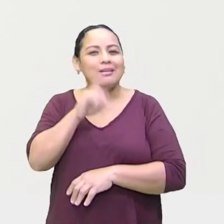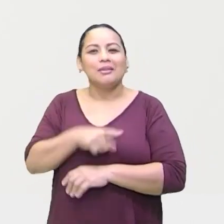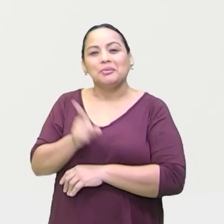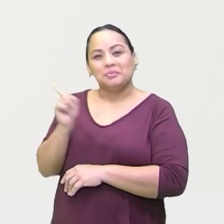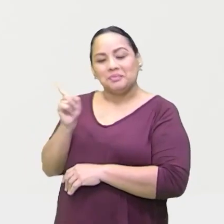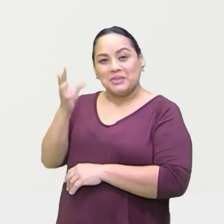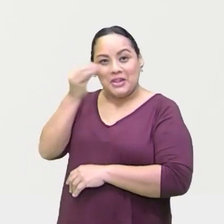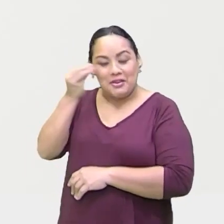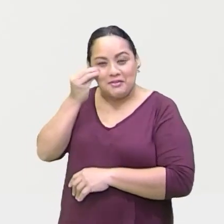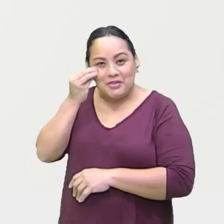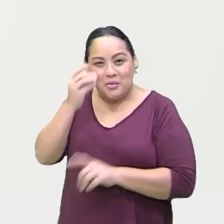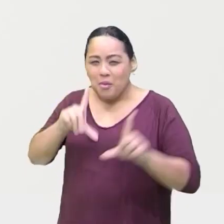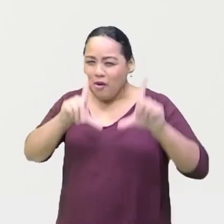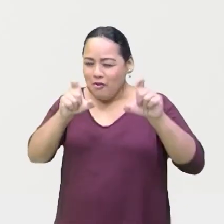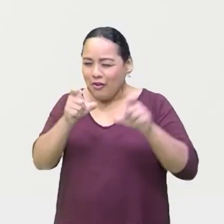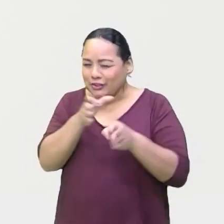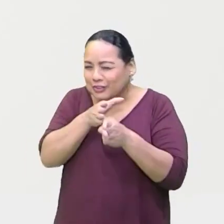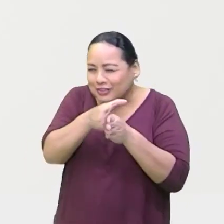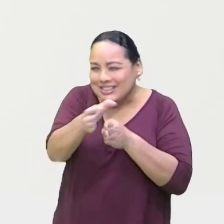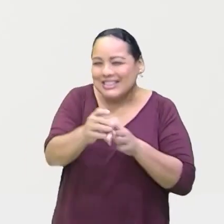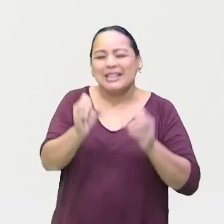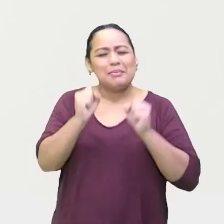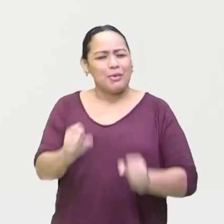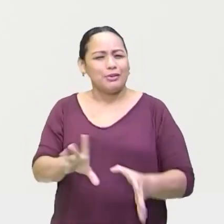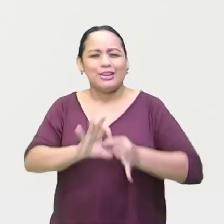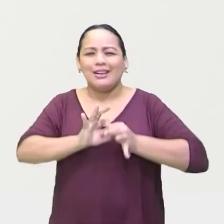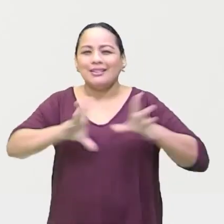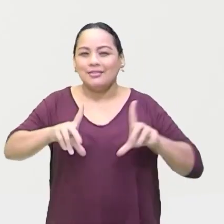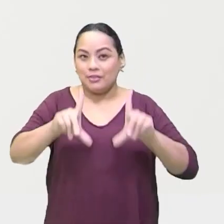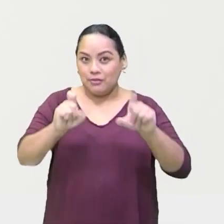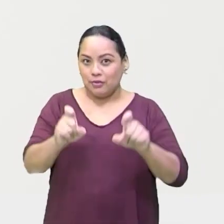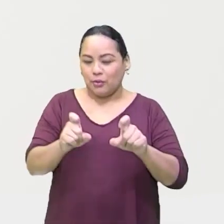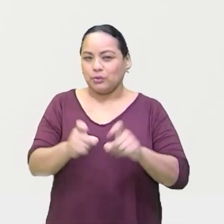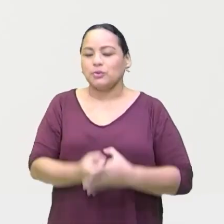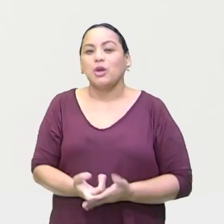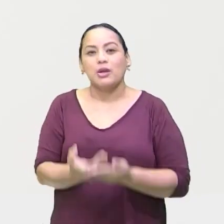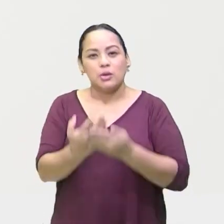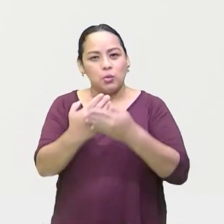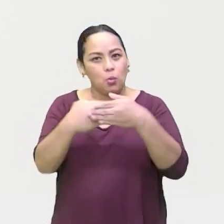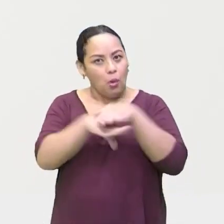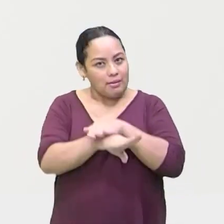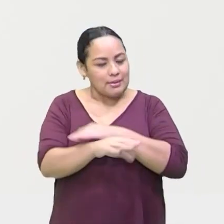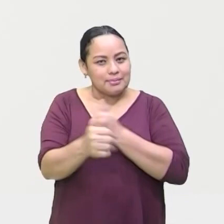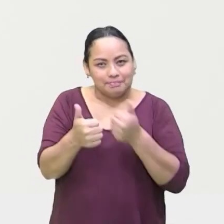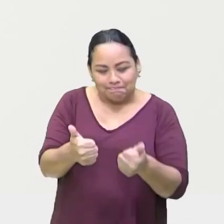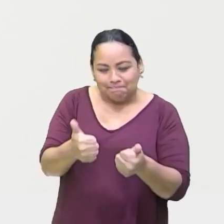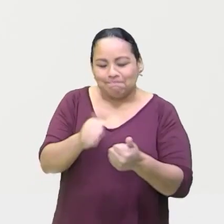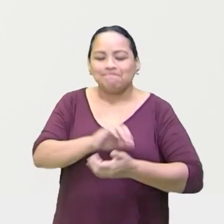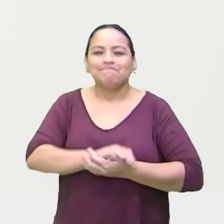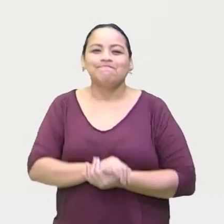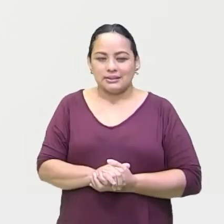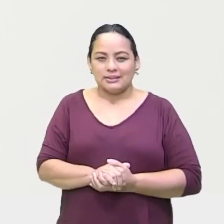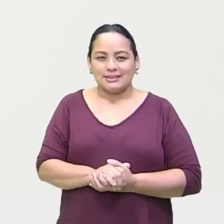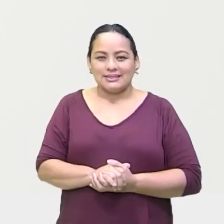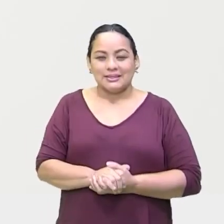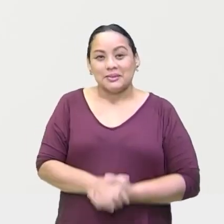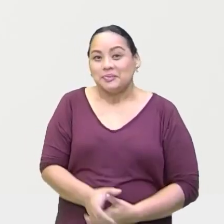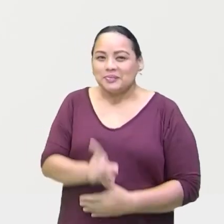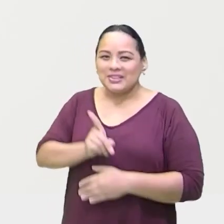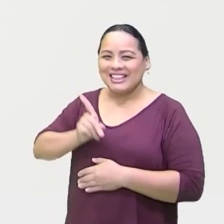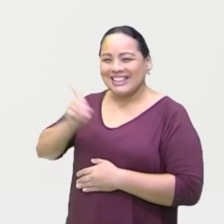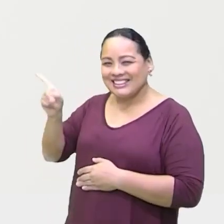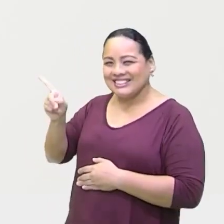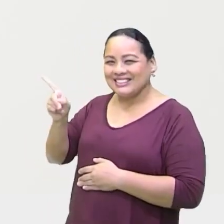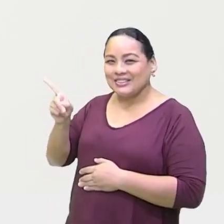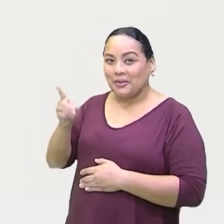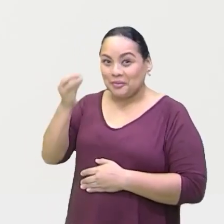só? Tire uma foto aí, gente. Pode tirar foto para fazer o registro. Vamos para a próxima. Olha só,